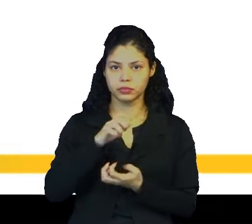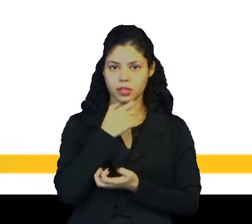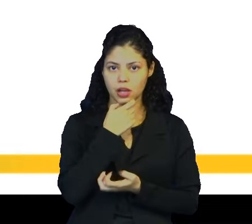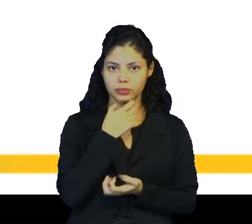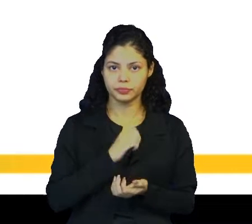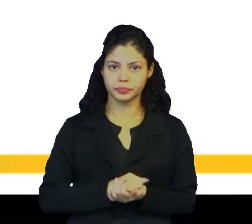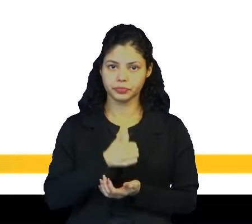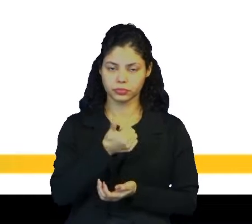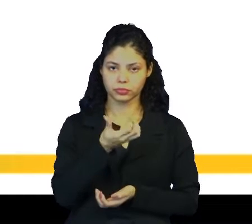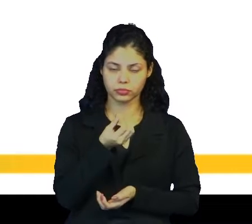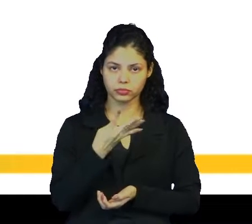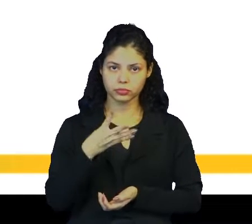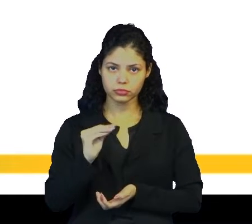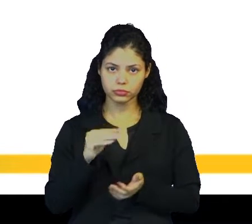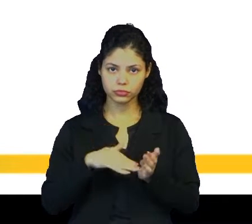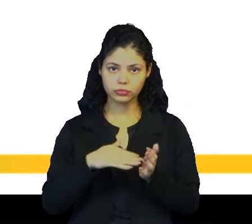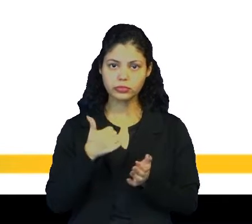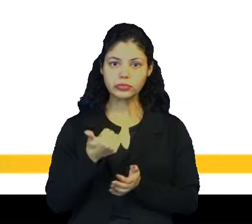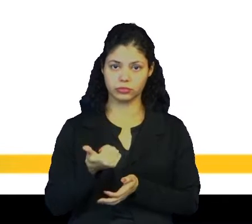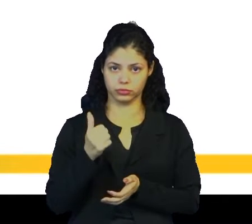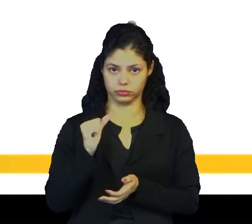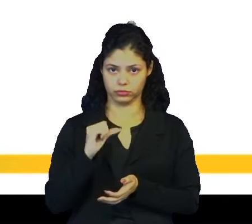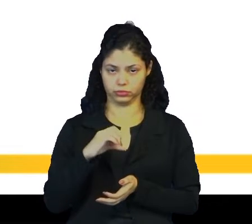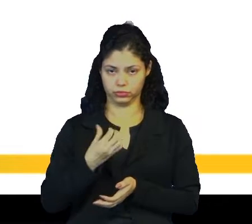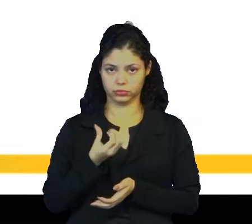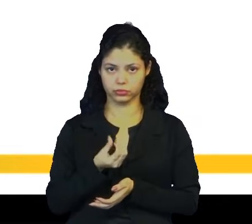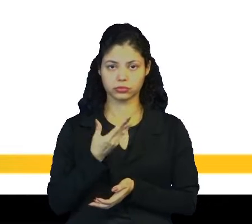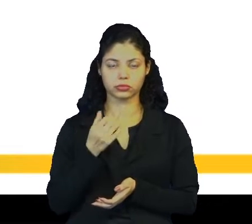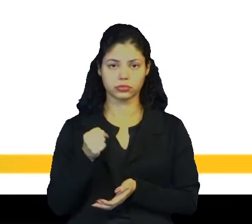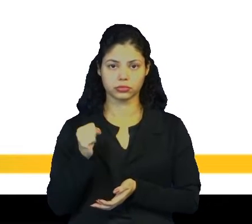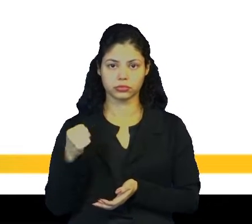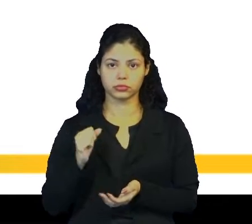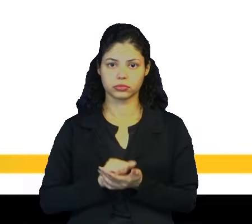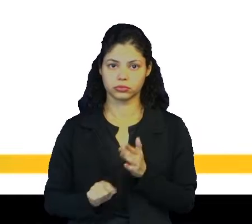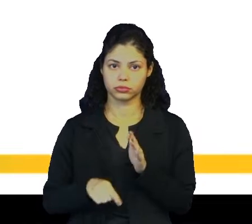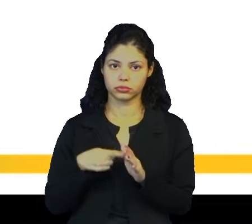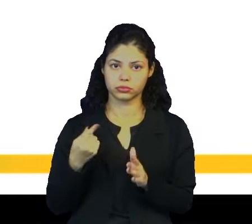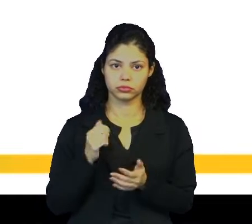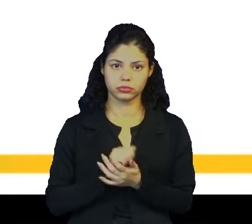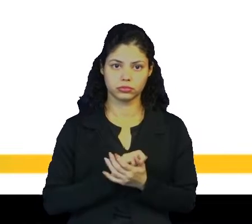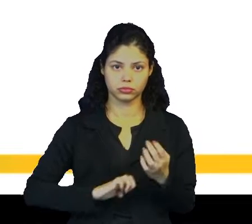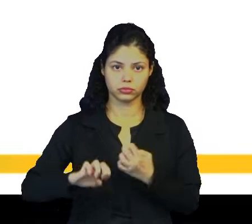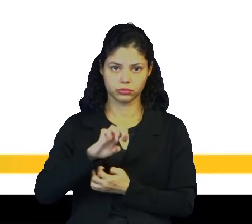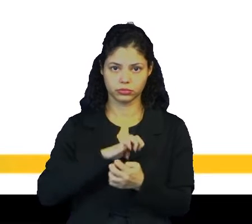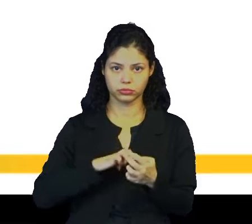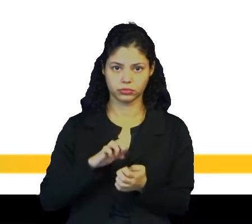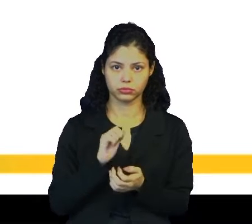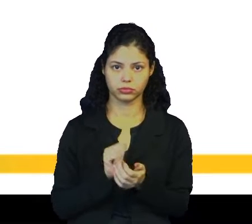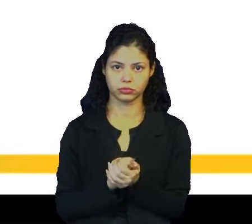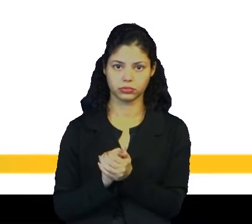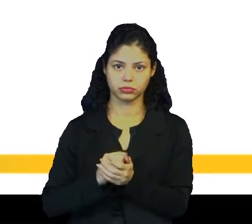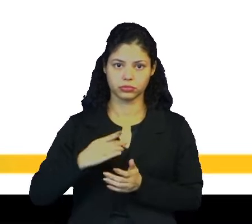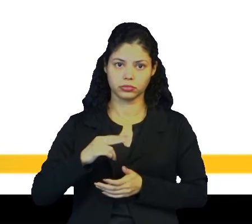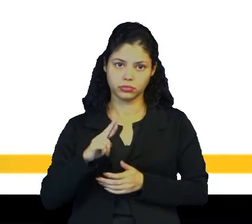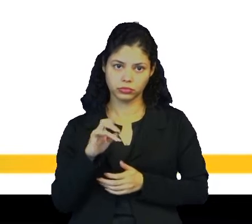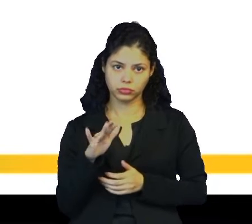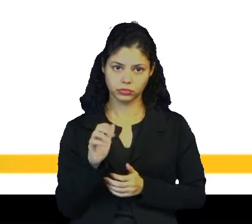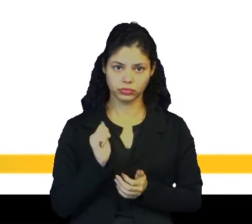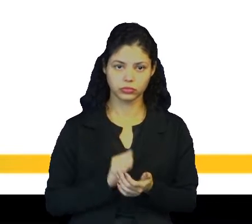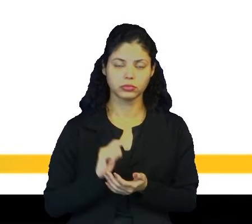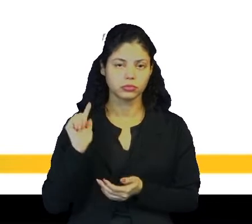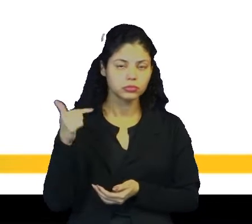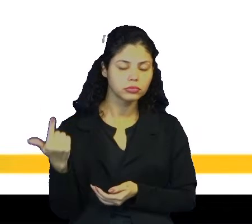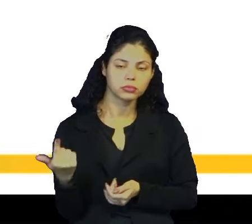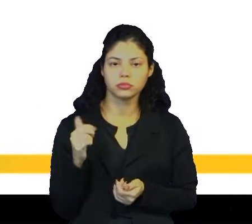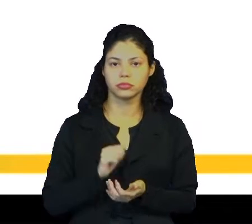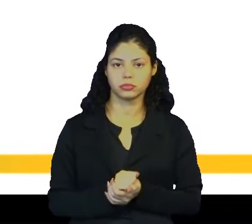em 1640, vão até 1688. A primeira de todas foi a Revolução Puritana, depois seguida